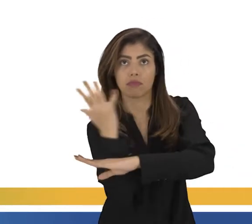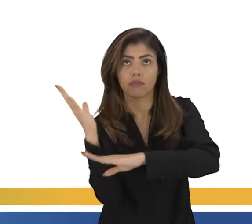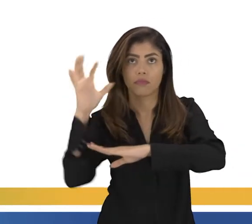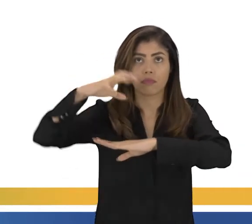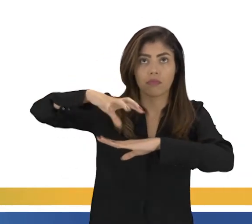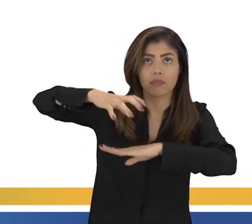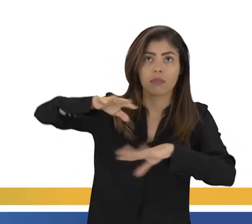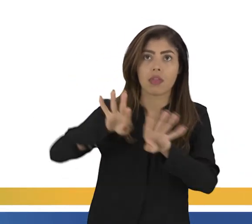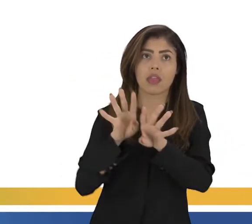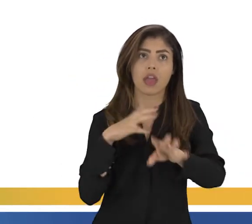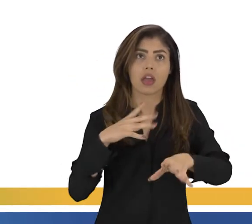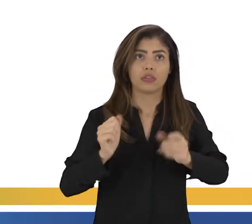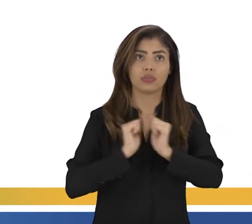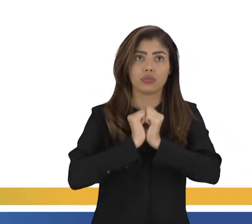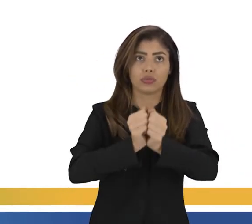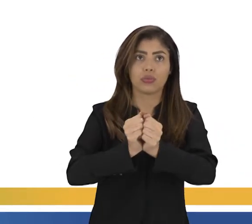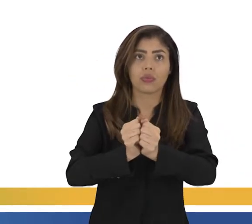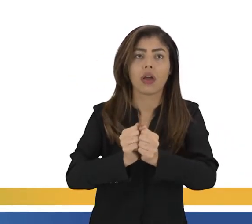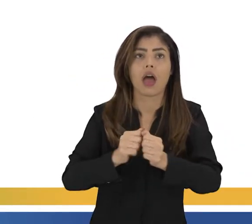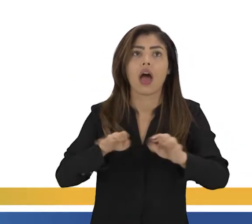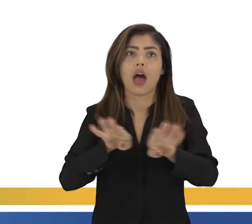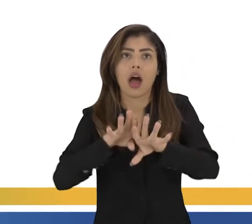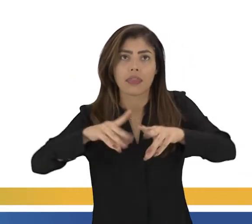os ambientes terrestres e marítimos,